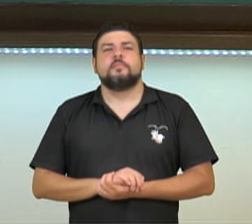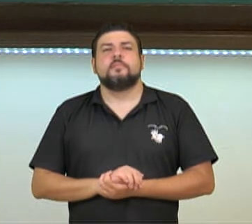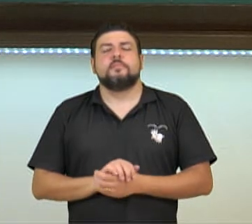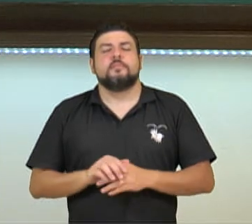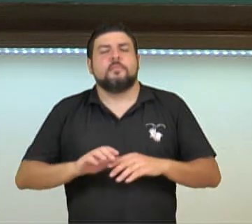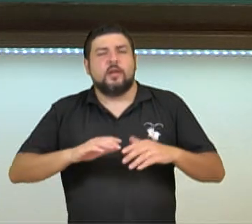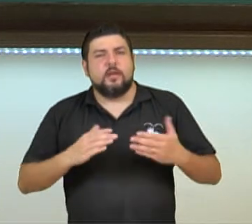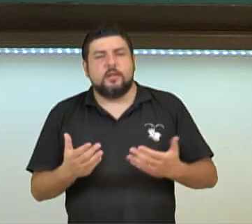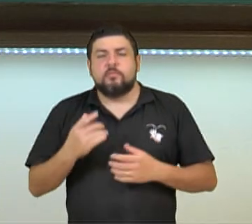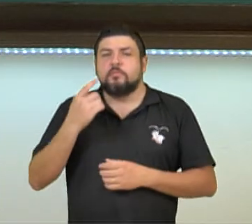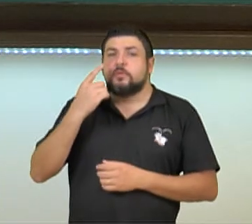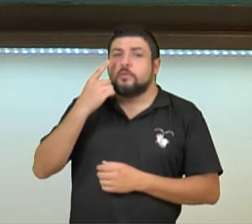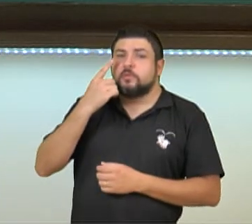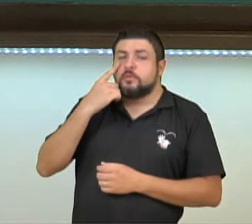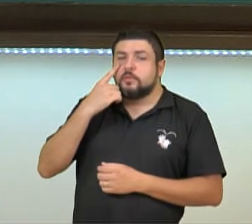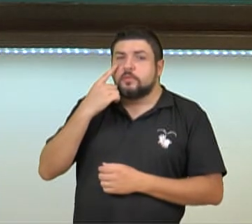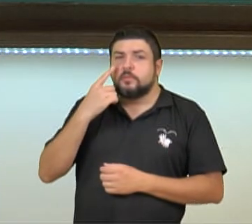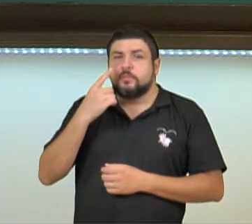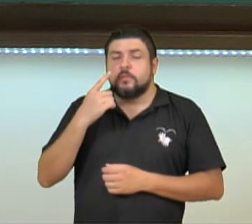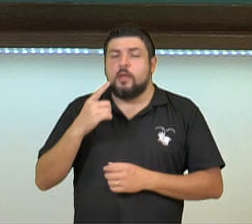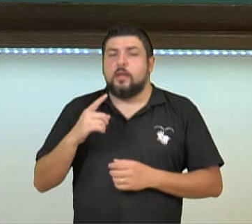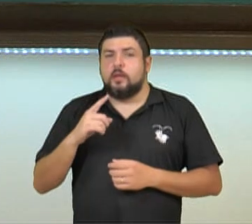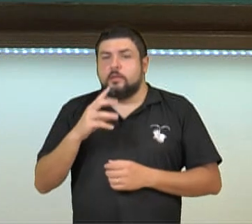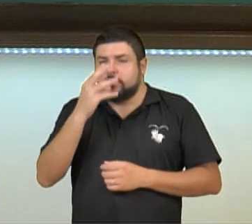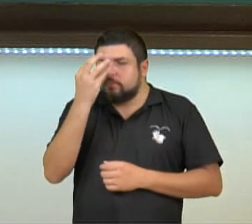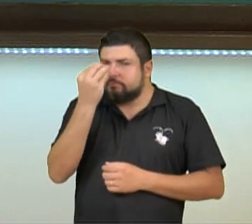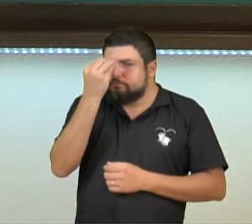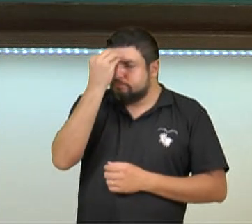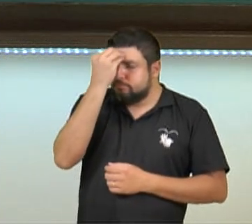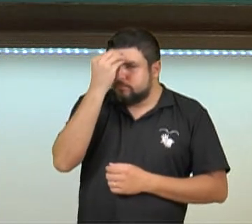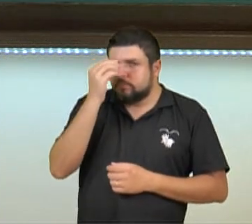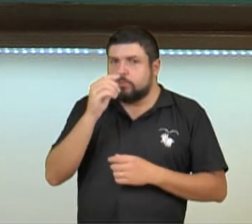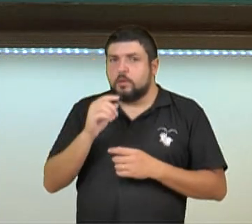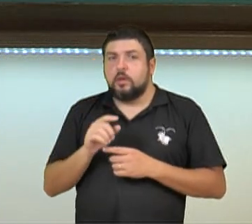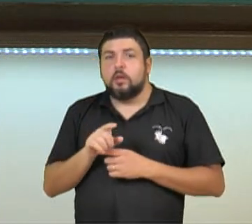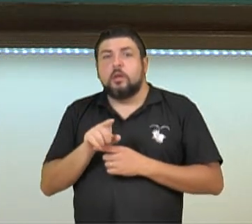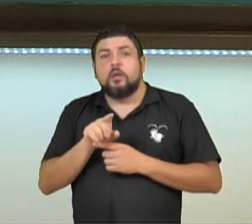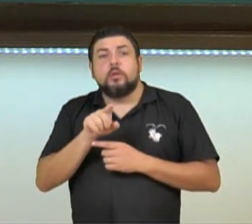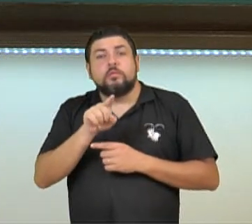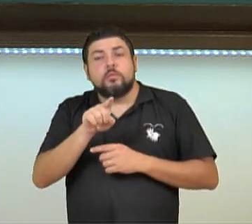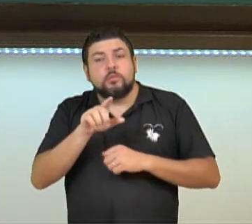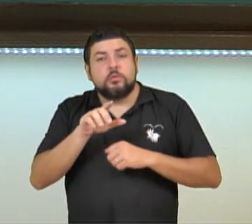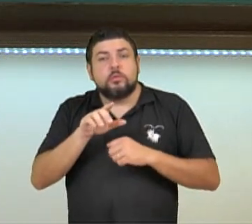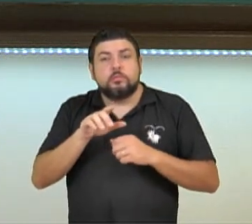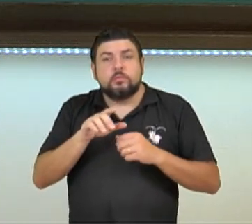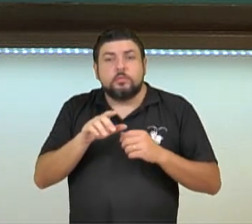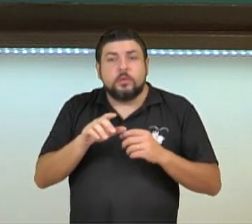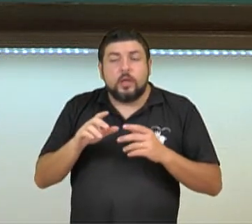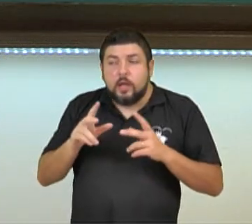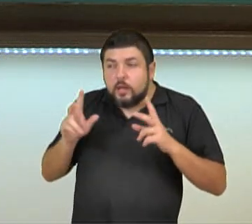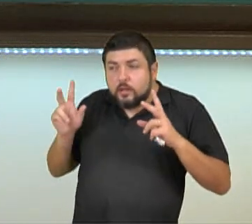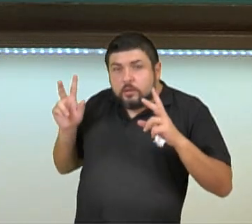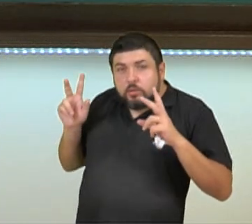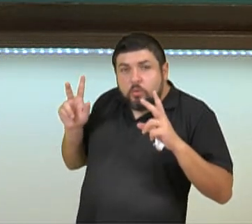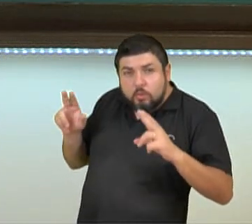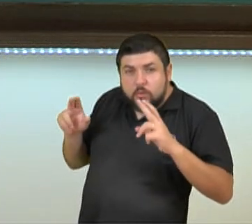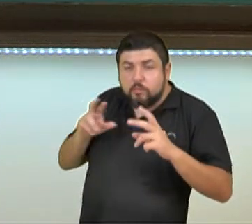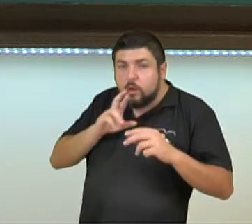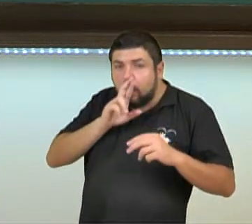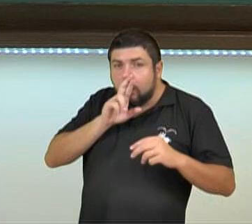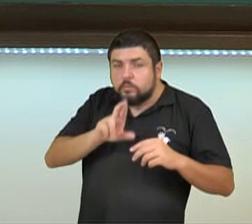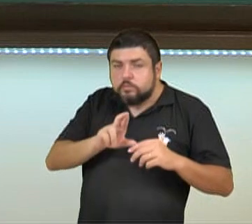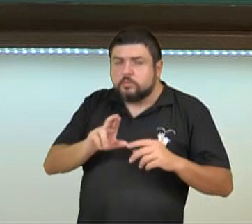Então, aluno, vamos verificar, relembrando, você não precisa ter a orientação igual a que eu vou dar. Você